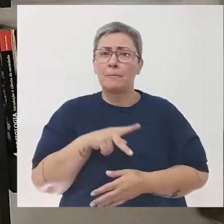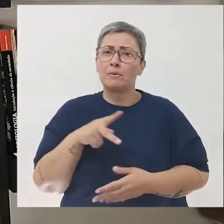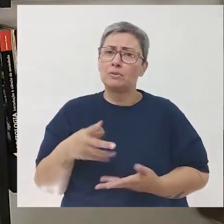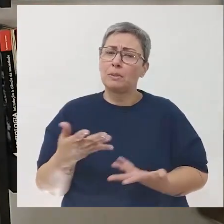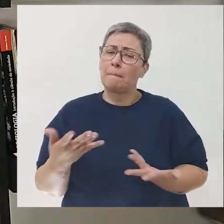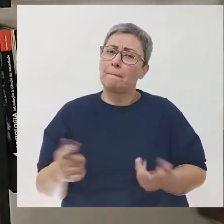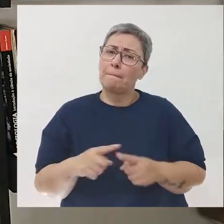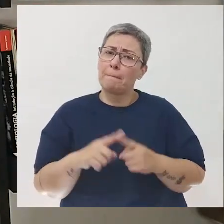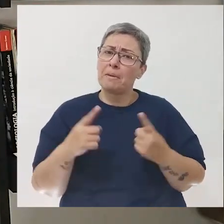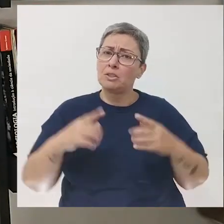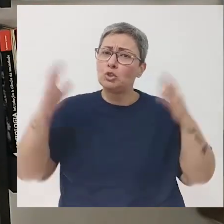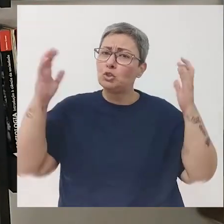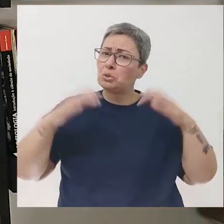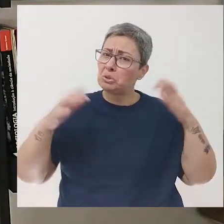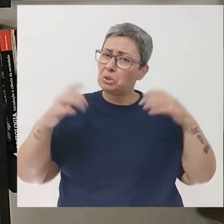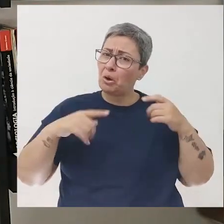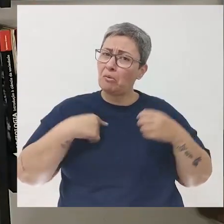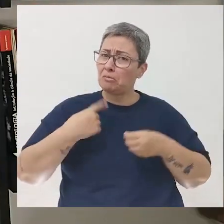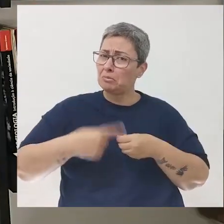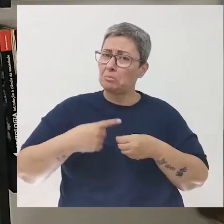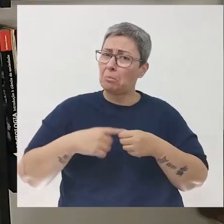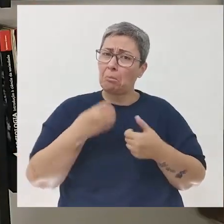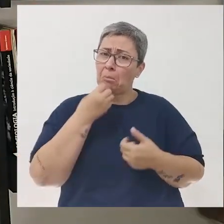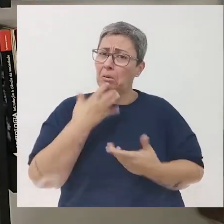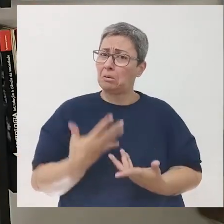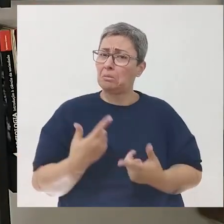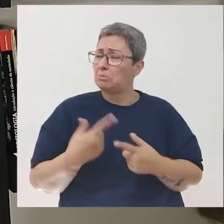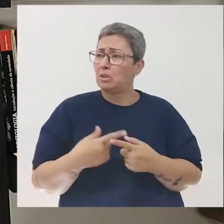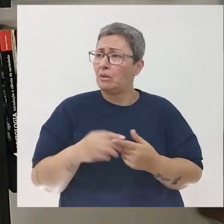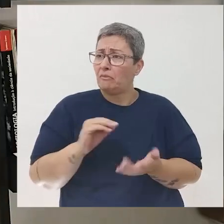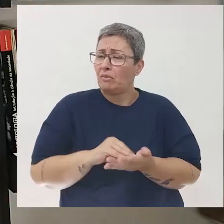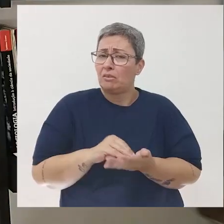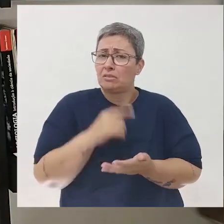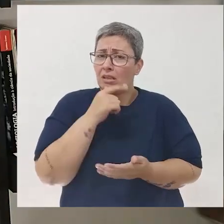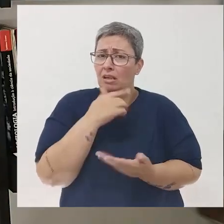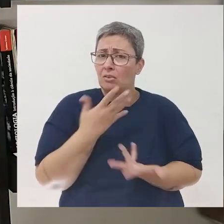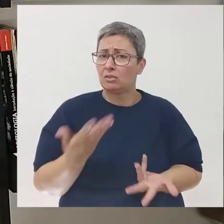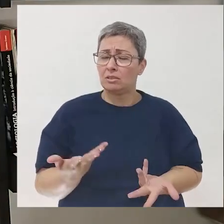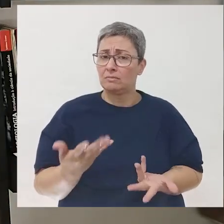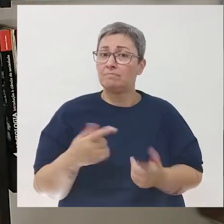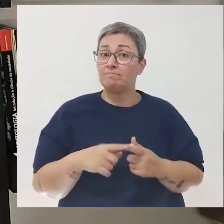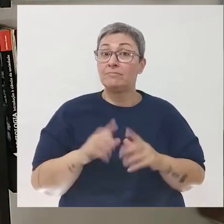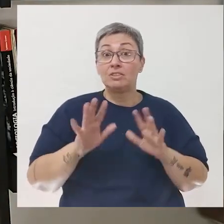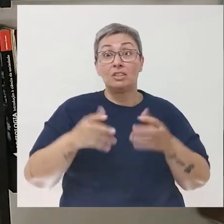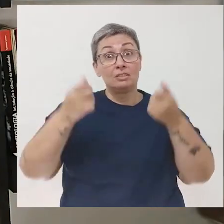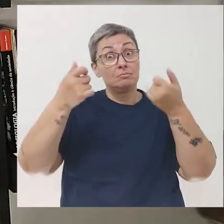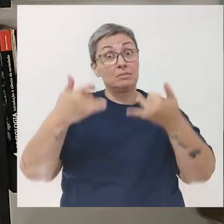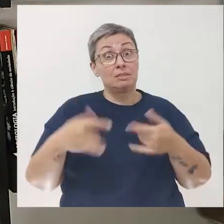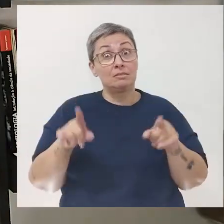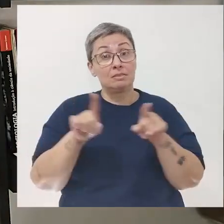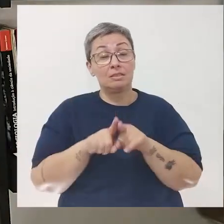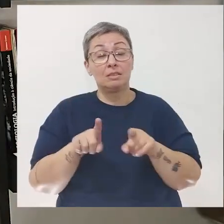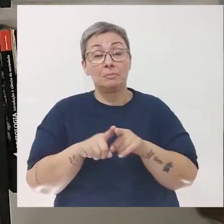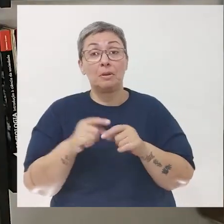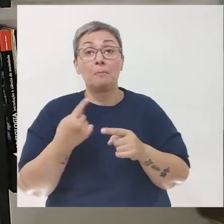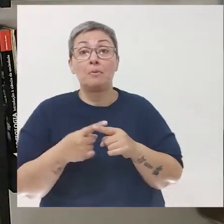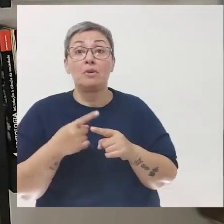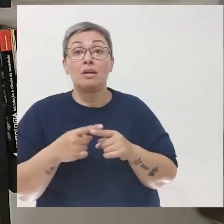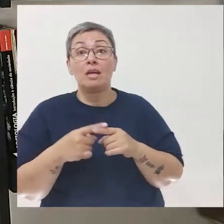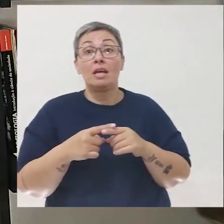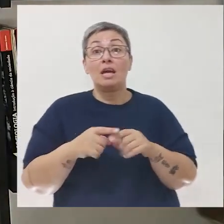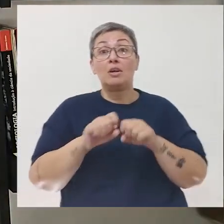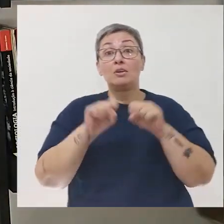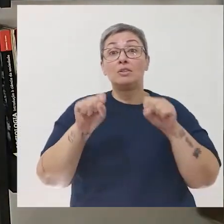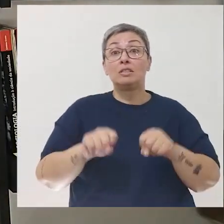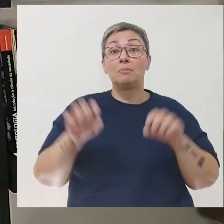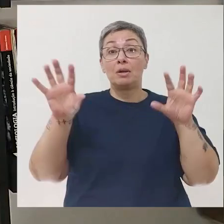professora Priscila, mas chove tanto na nossa cidade? Por que a gente não tem água suficiente? A gente falou sobre isso também, né? Bom, porque o